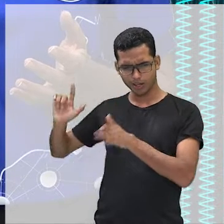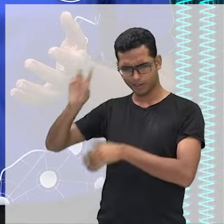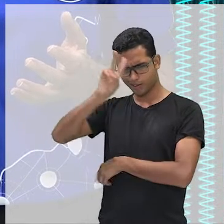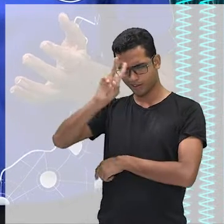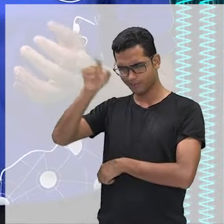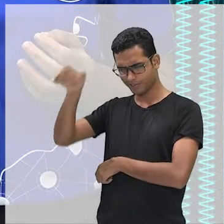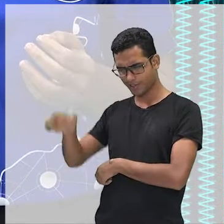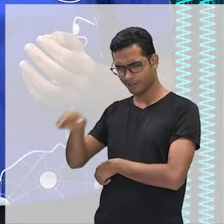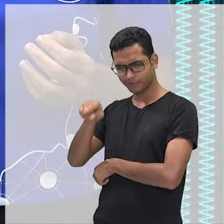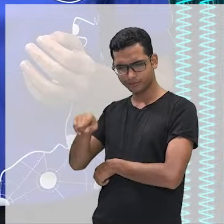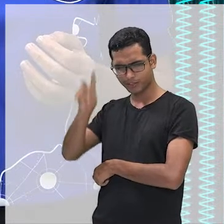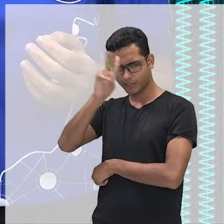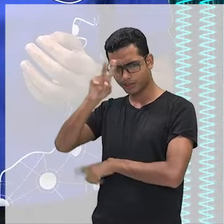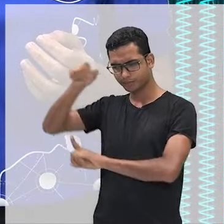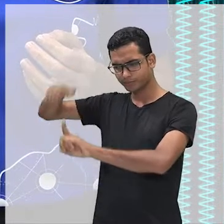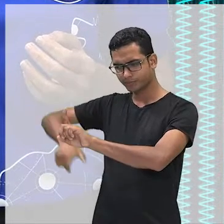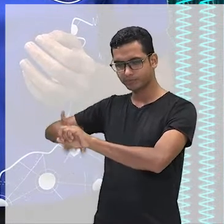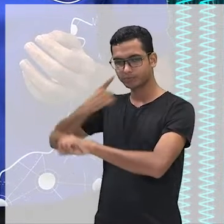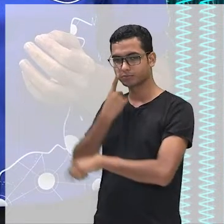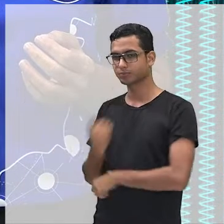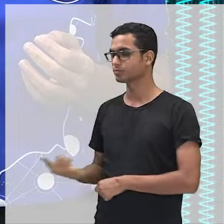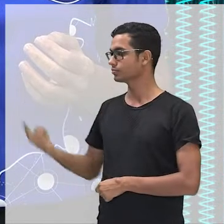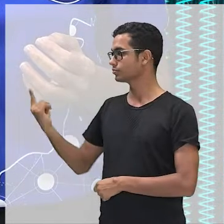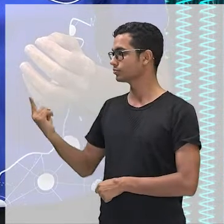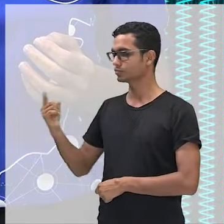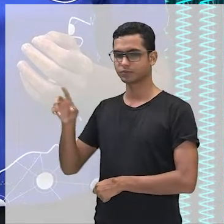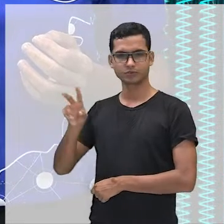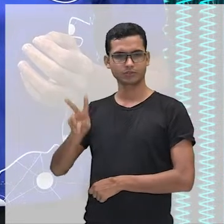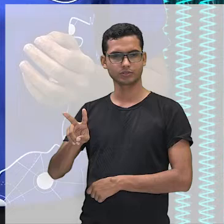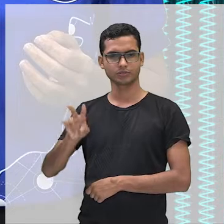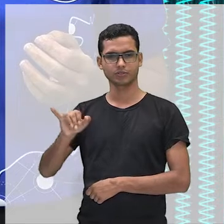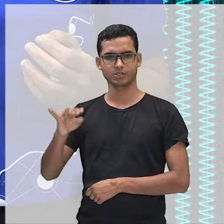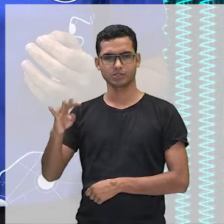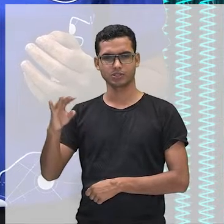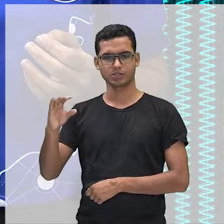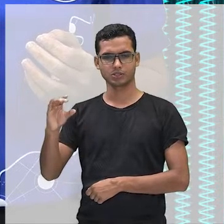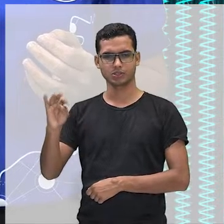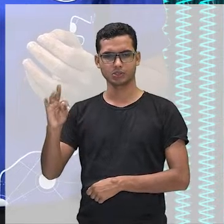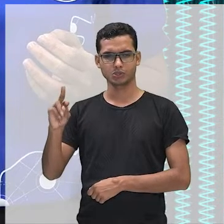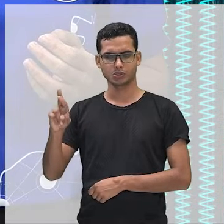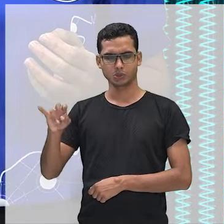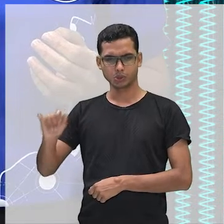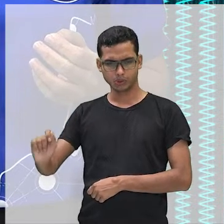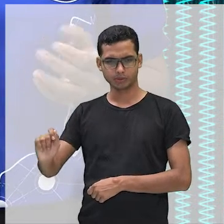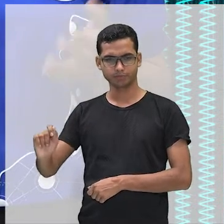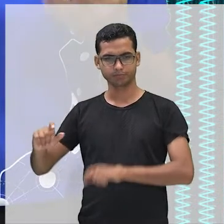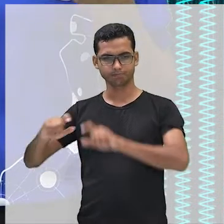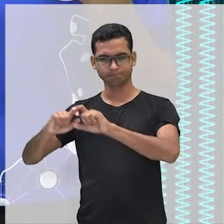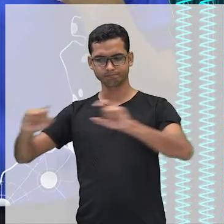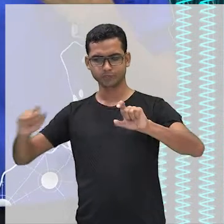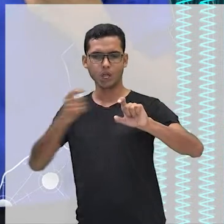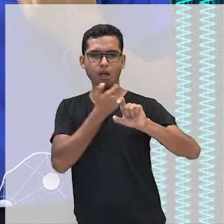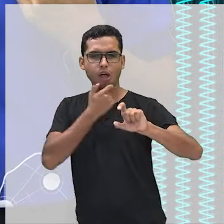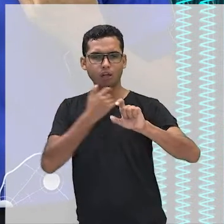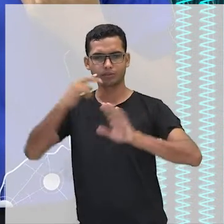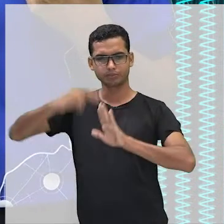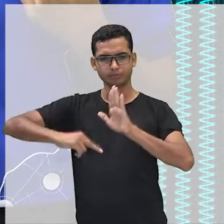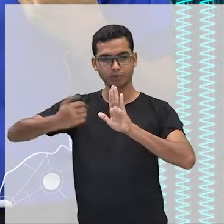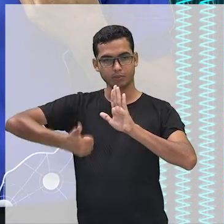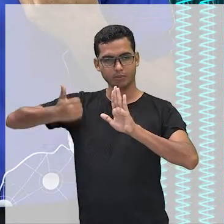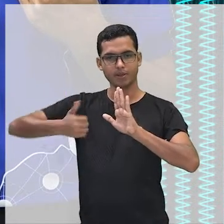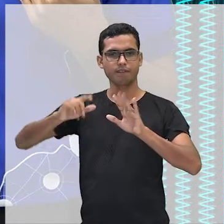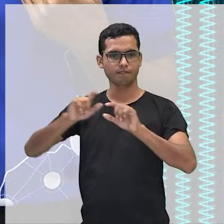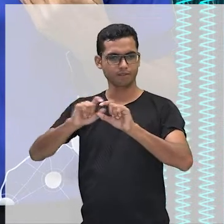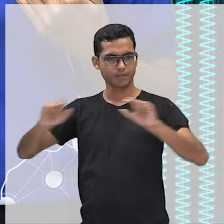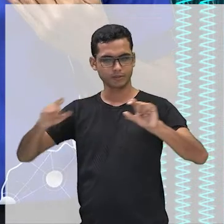Victoria? A personagem era essa, a frase, perdão, era essa, não é isso? I know Victoria. I know,